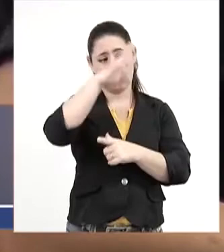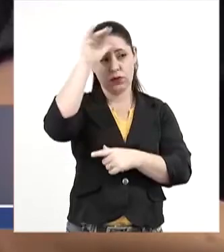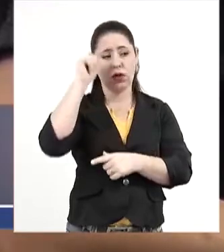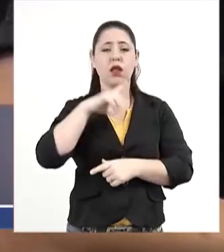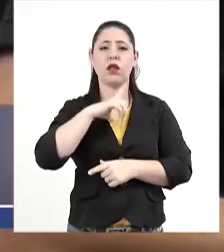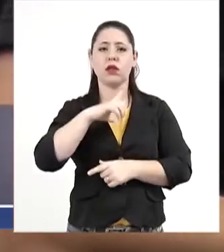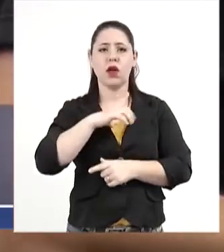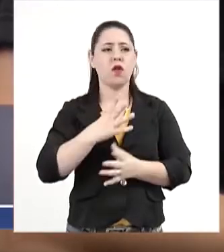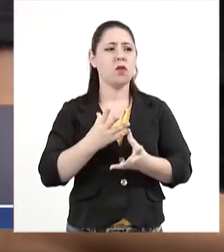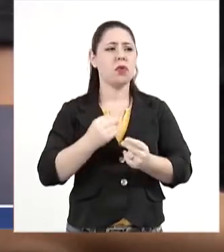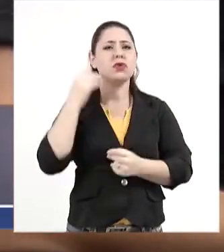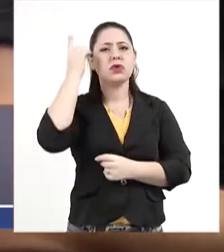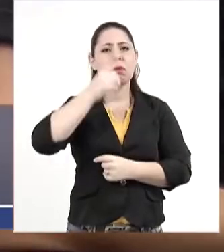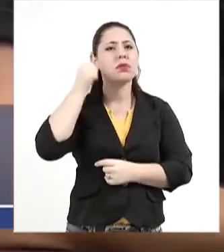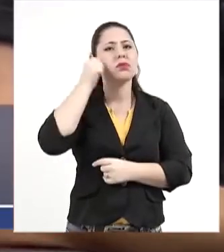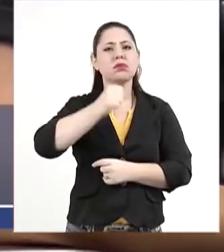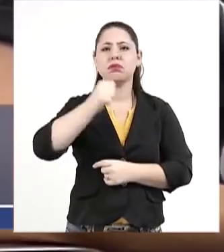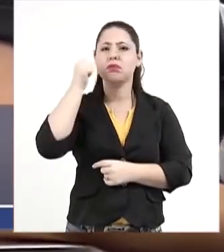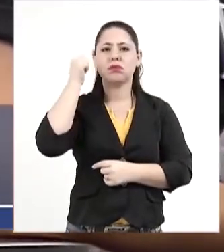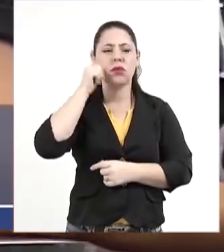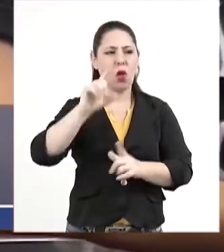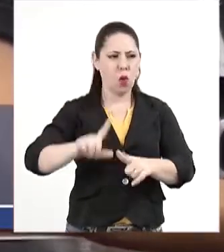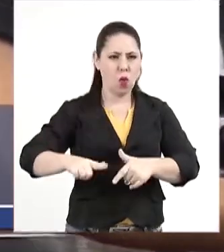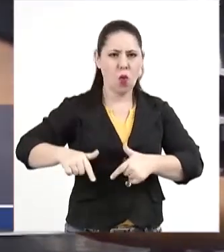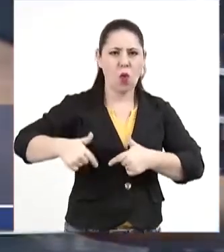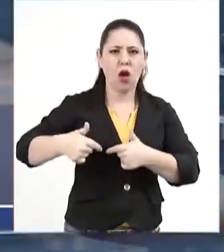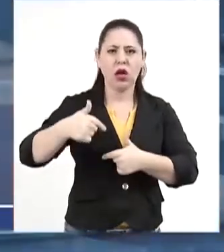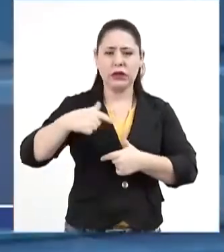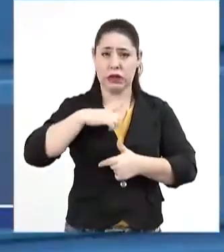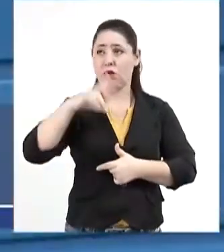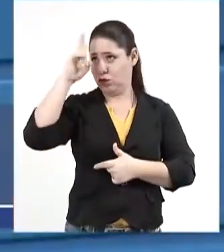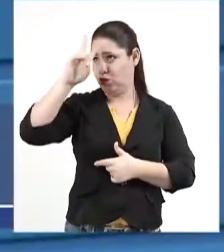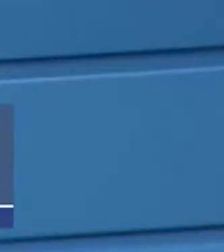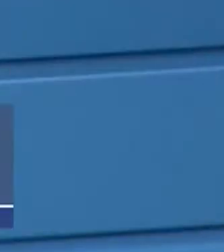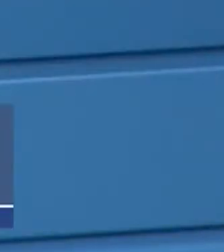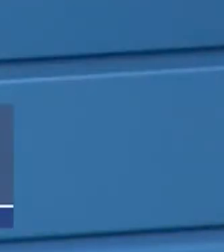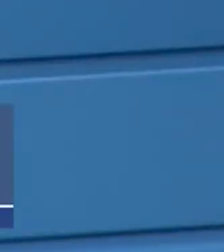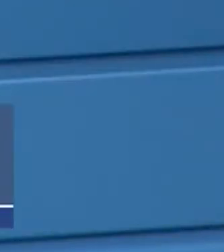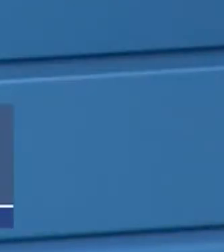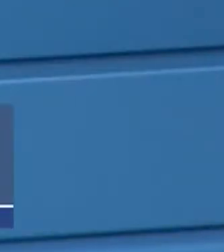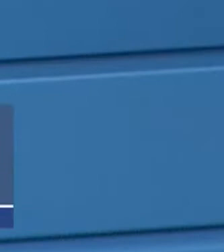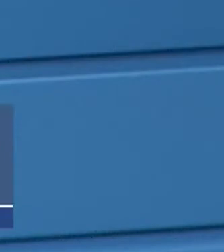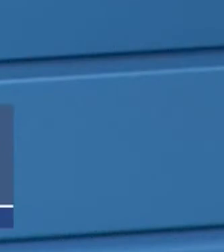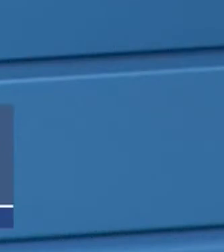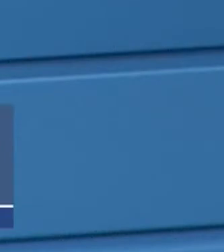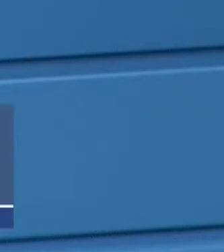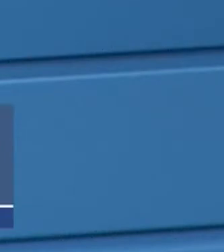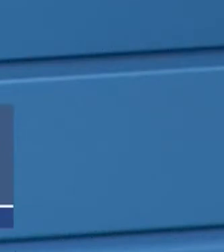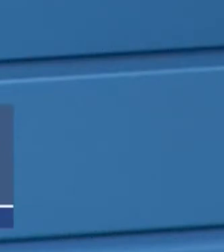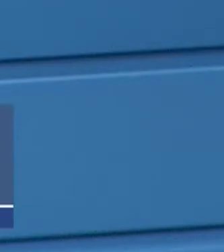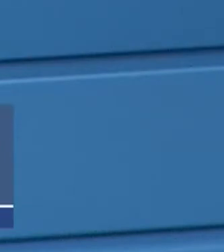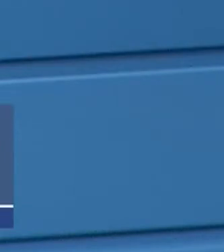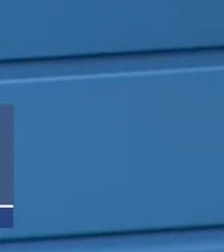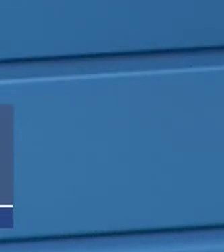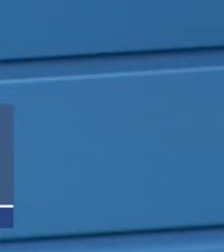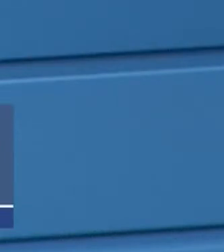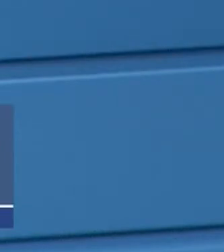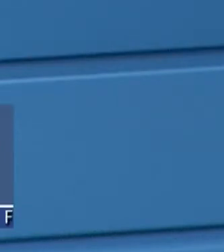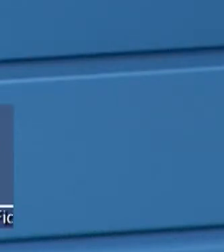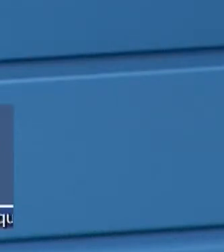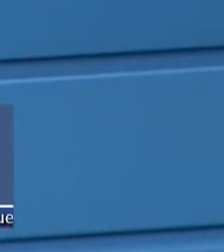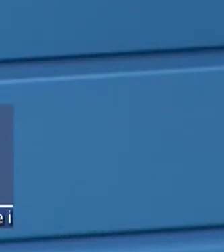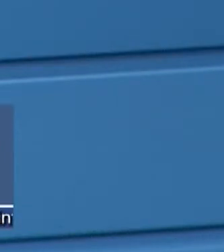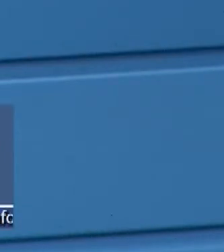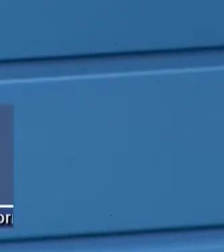teve excelentes deputadas, mulheres guerreiras que escreveram história na política do Mato Grosso do Sul e galgaram outros cargos. Tivemos recentemente